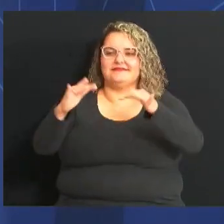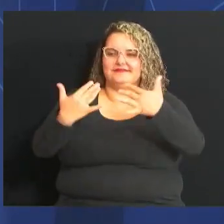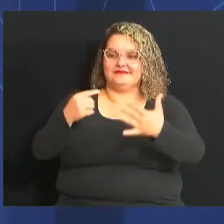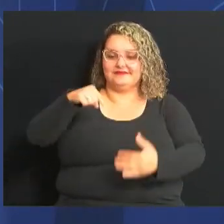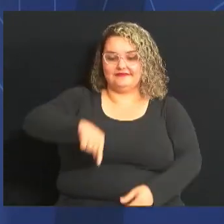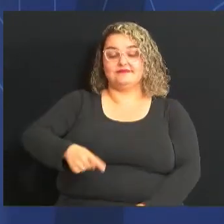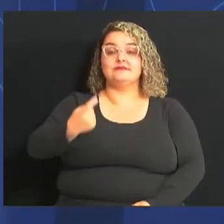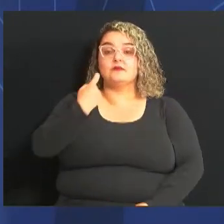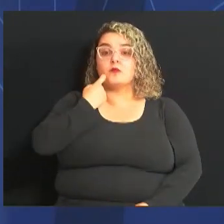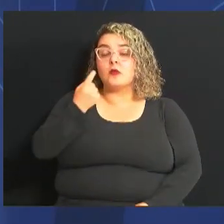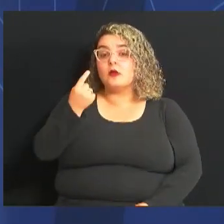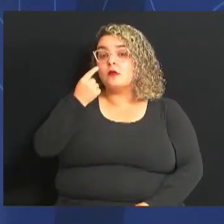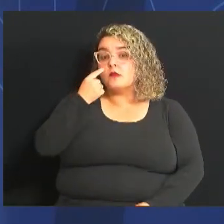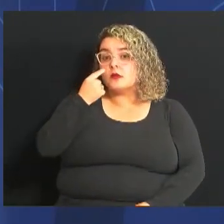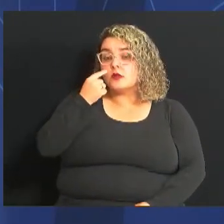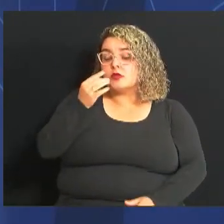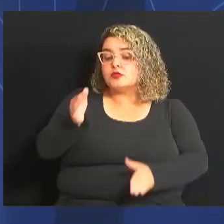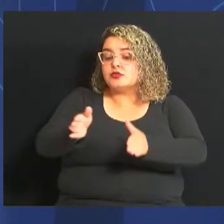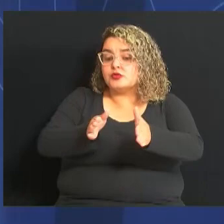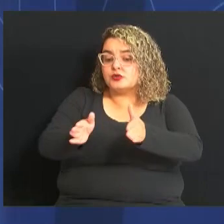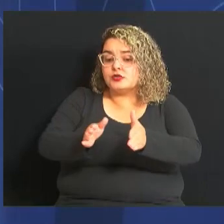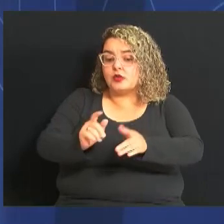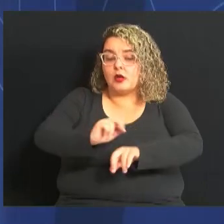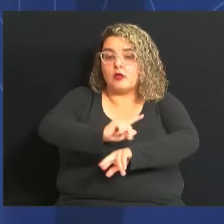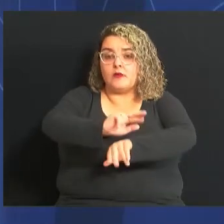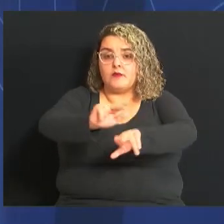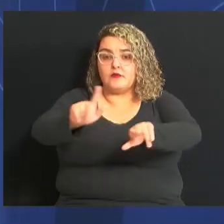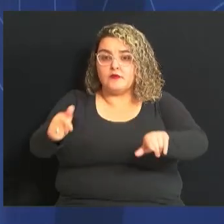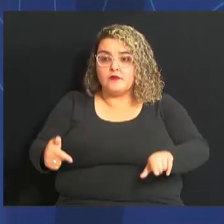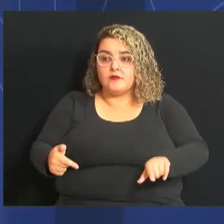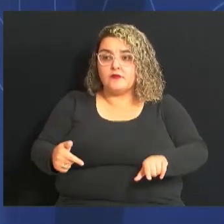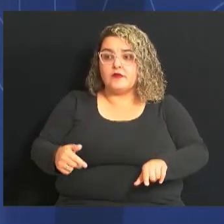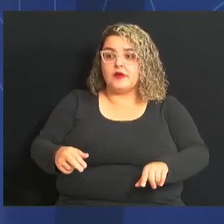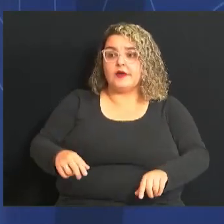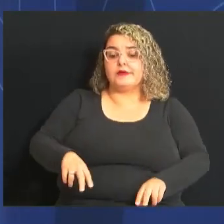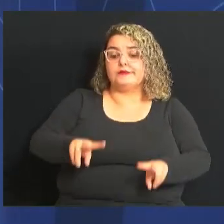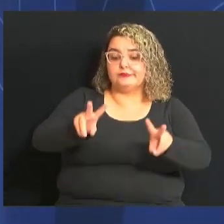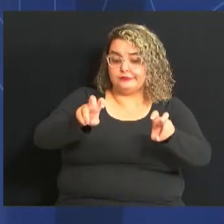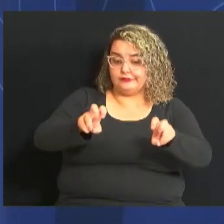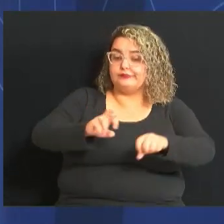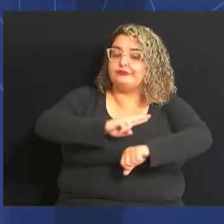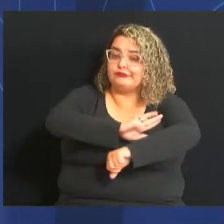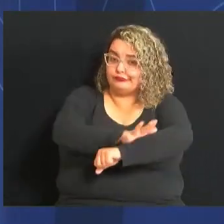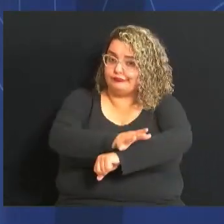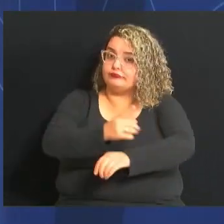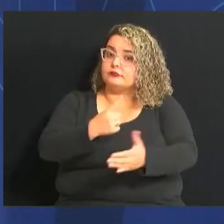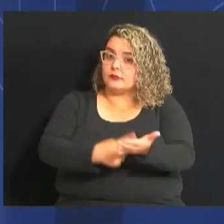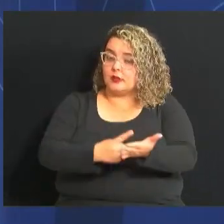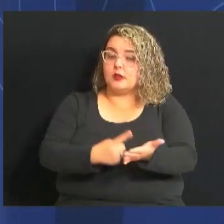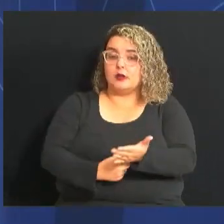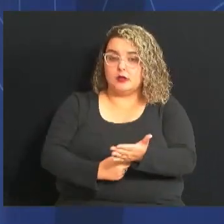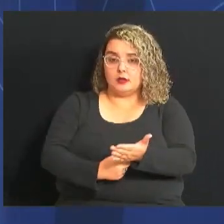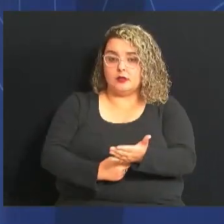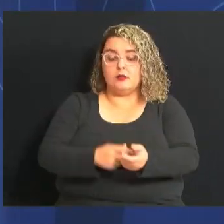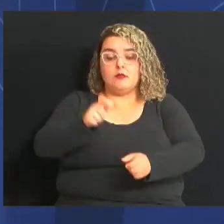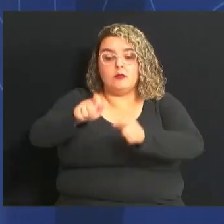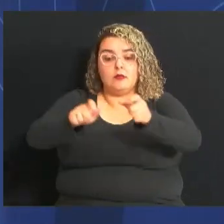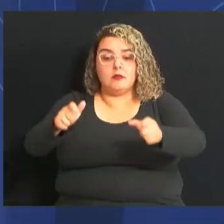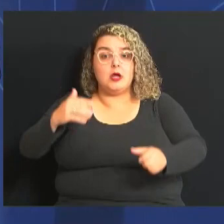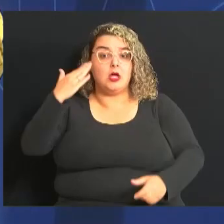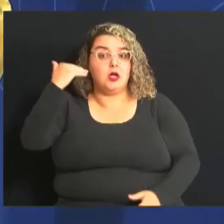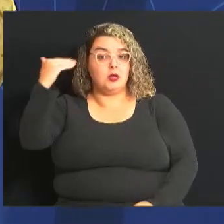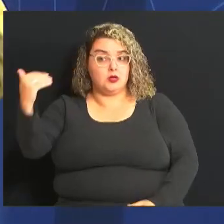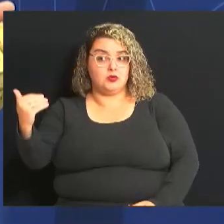só, recentemente muitos casos de racismo foram registrados com pessoas famosas